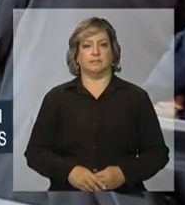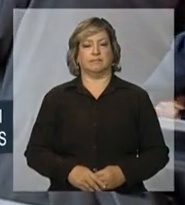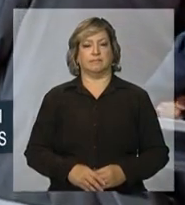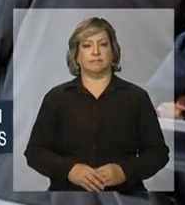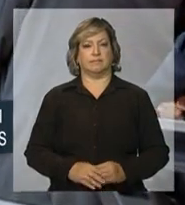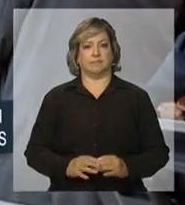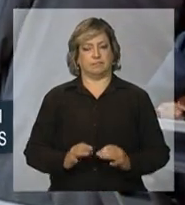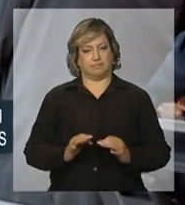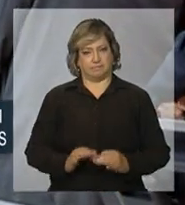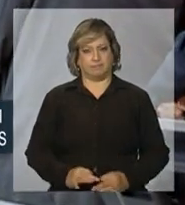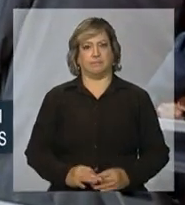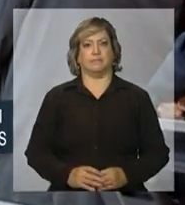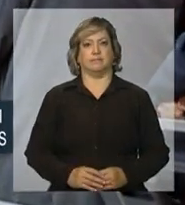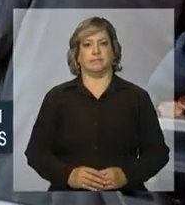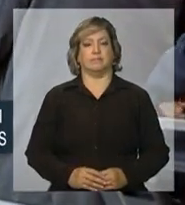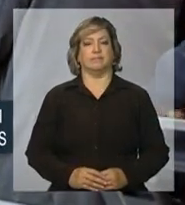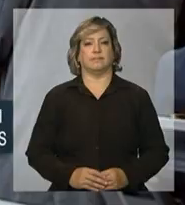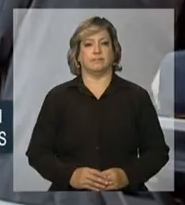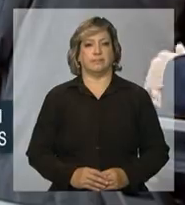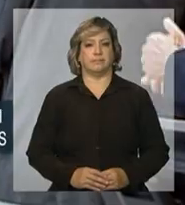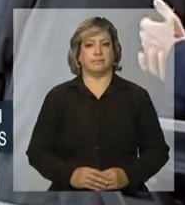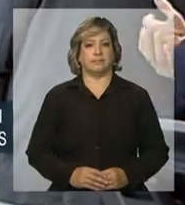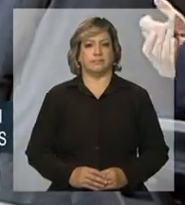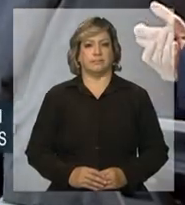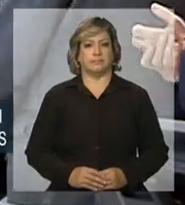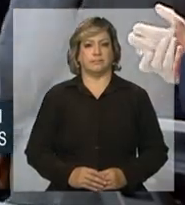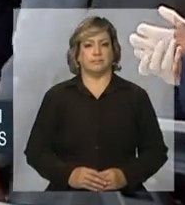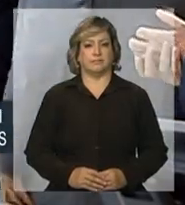certeza. Só assim. Exatamente.